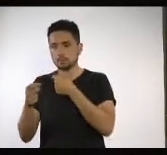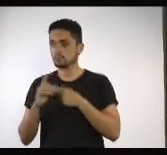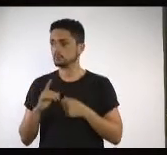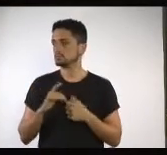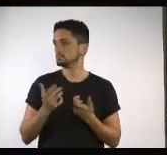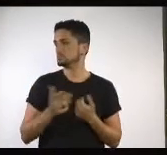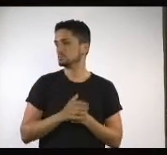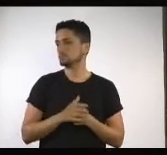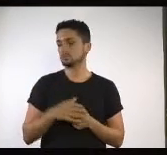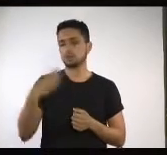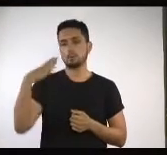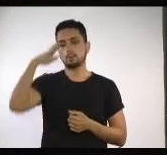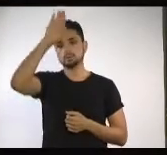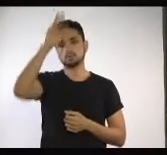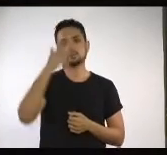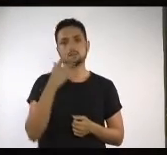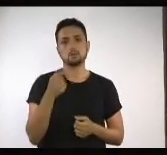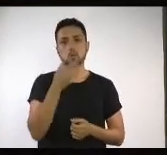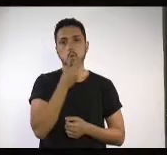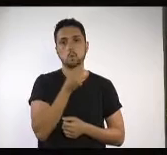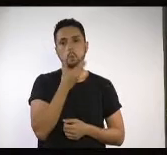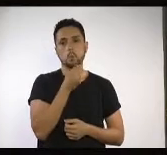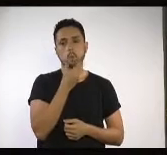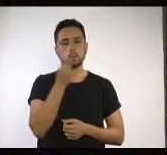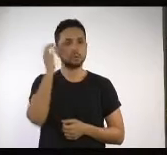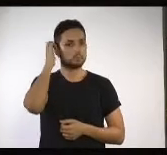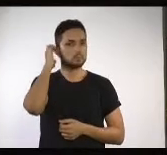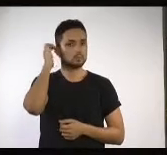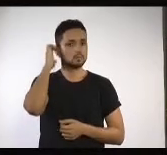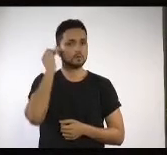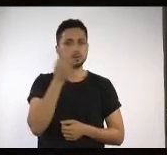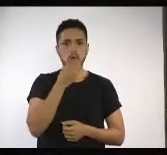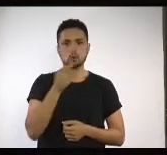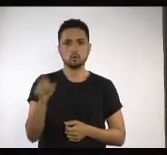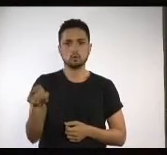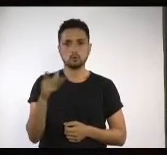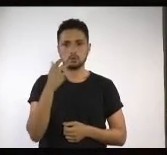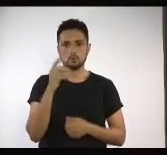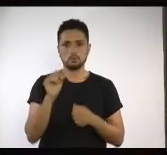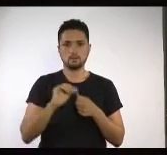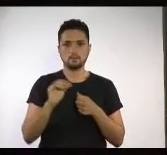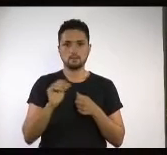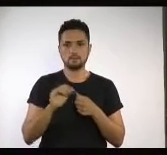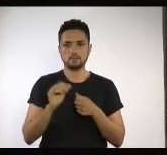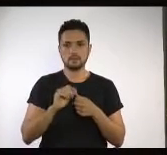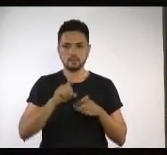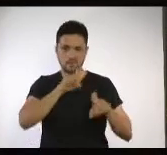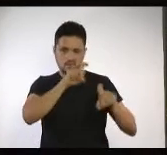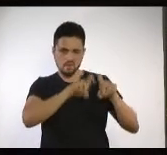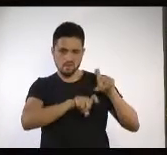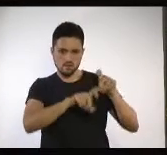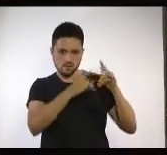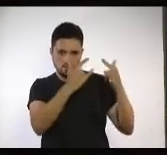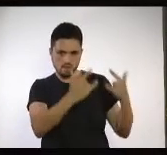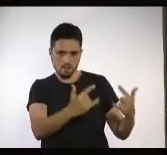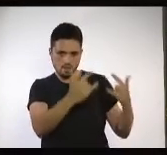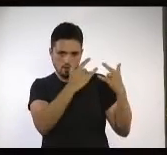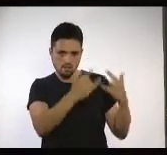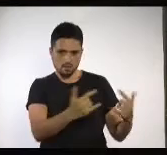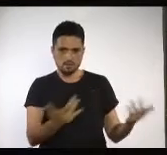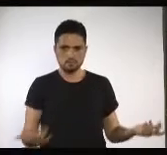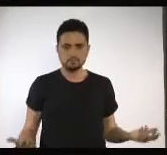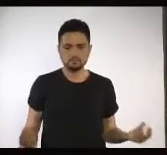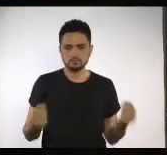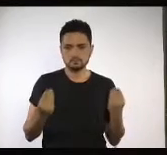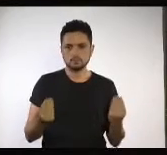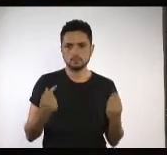insinua Bolsonaro, ele praticou gestos de assédio, de convites absolutamente descabidos em